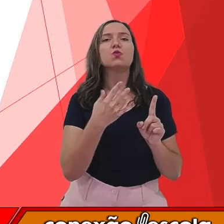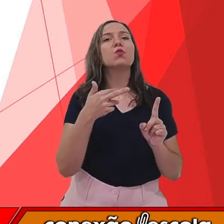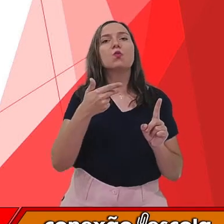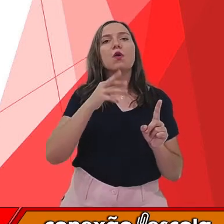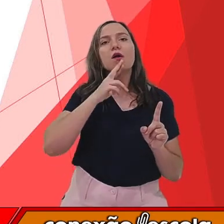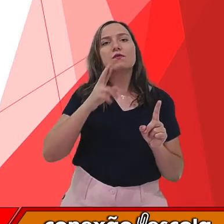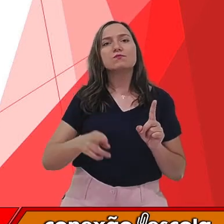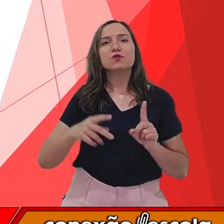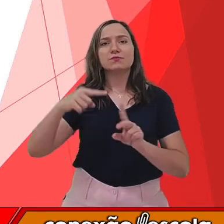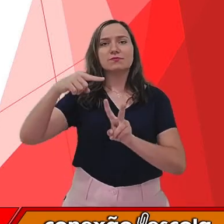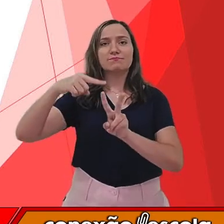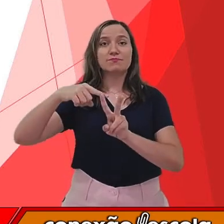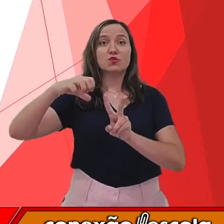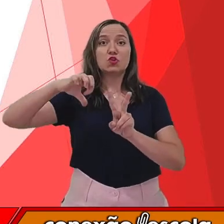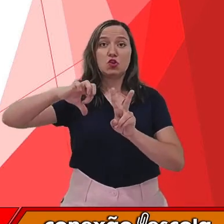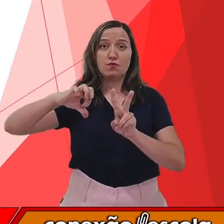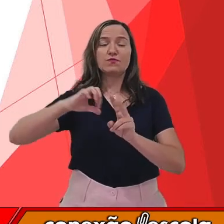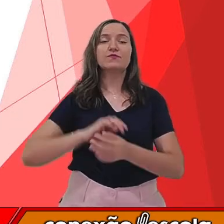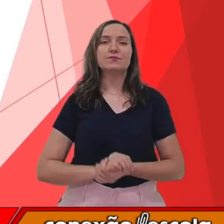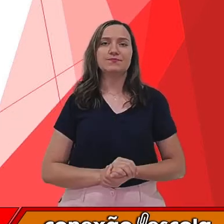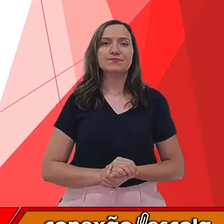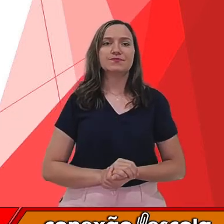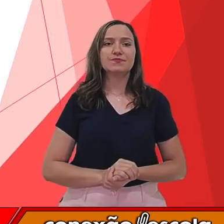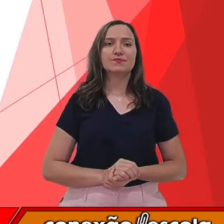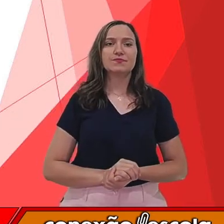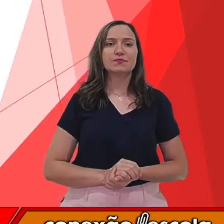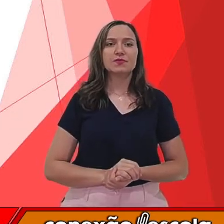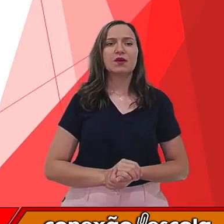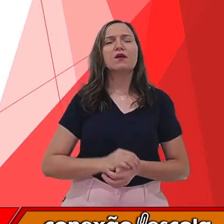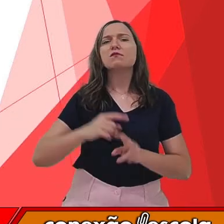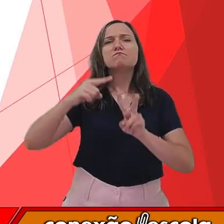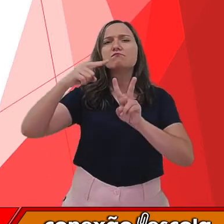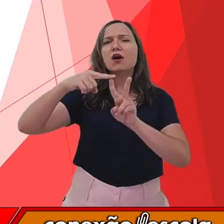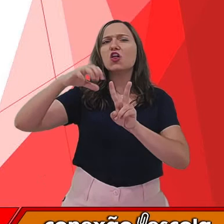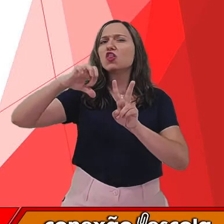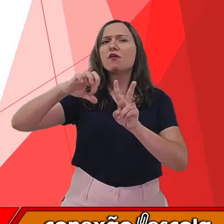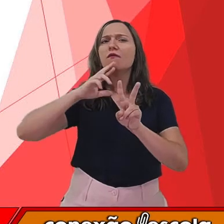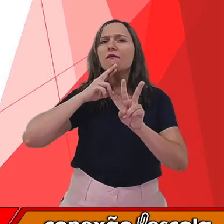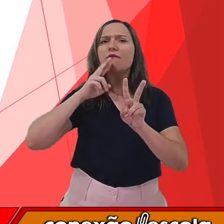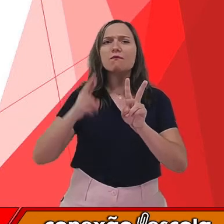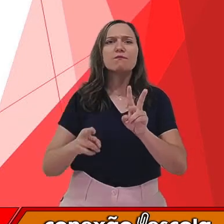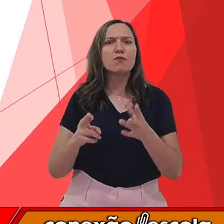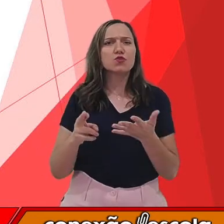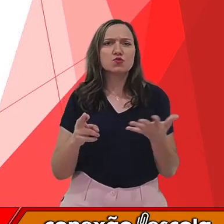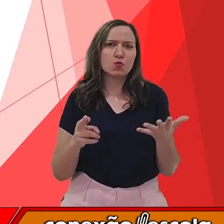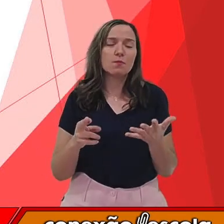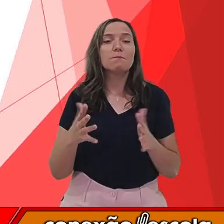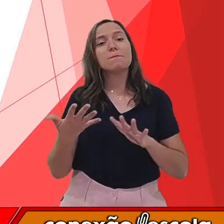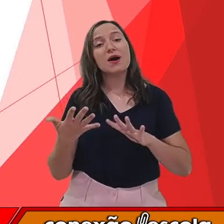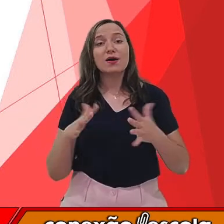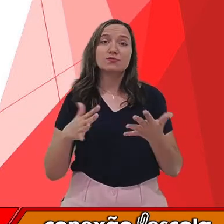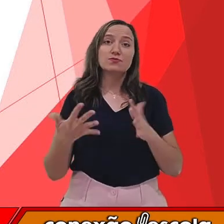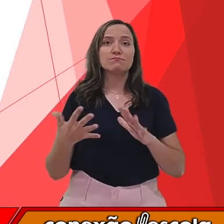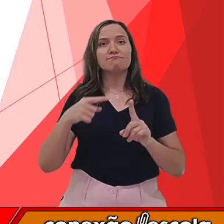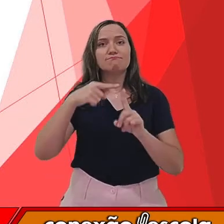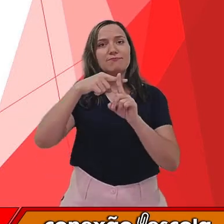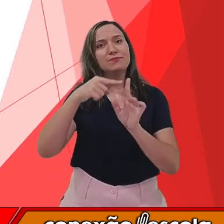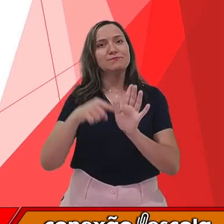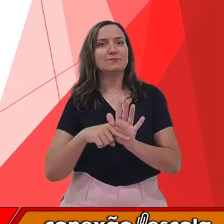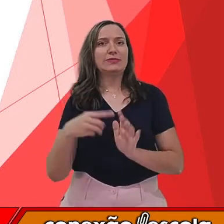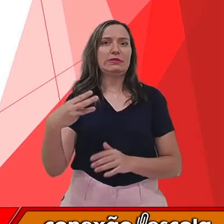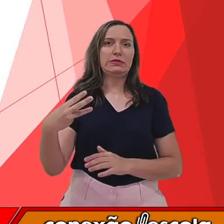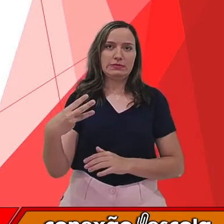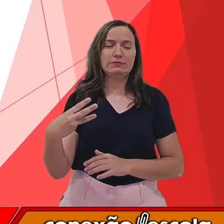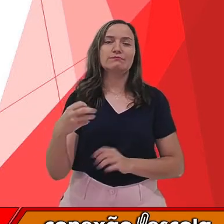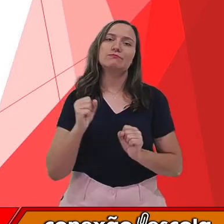raiz de 9 x + 4 resolvendo a raiz de 9 vai ser igual a mais ou menos três eu